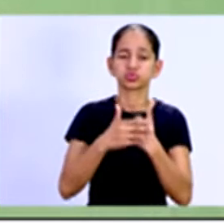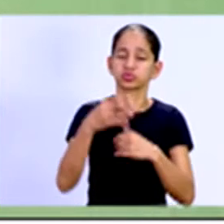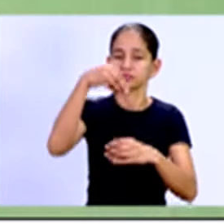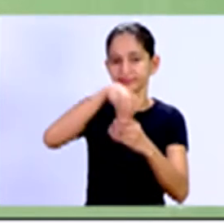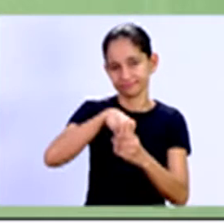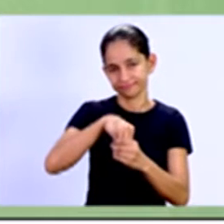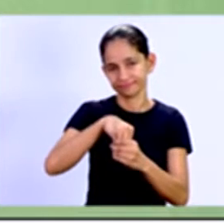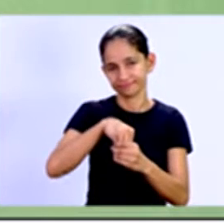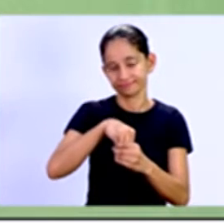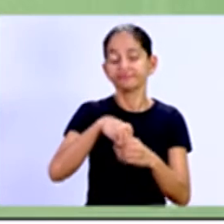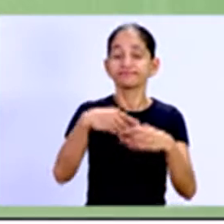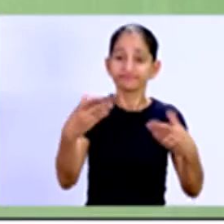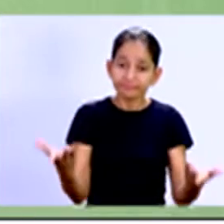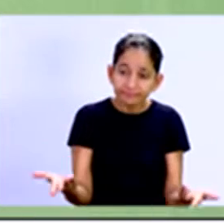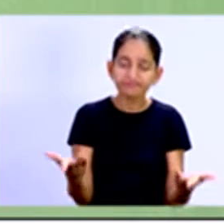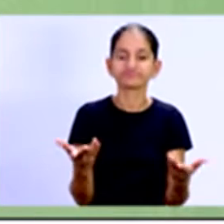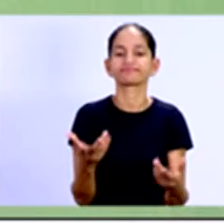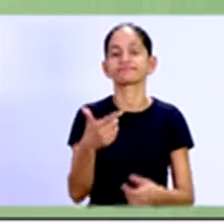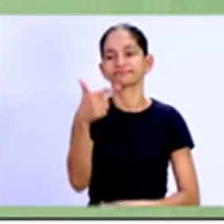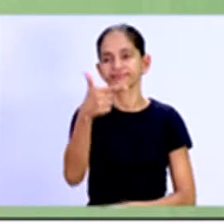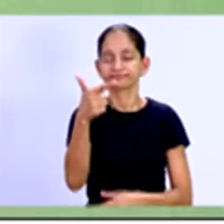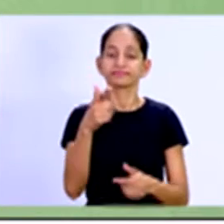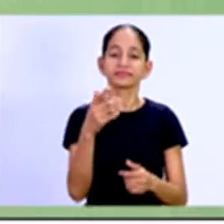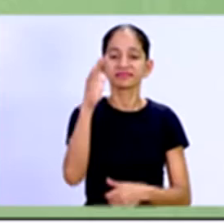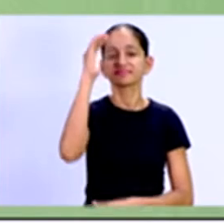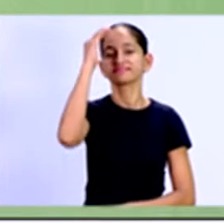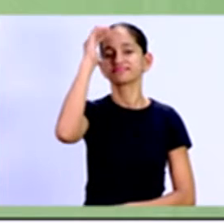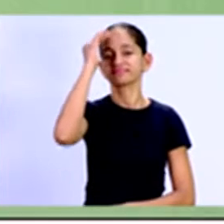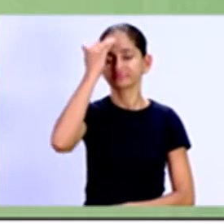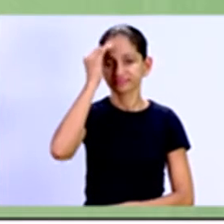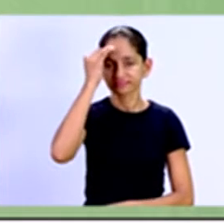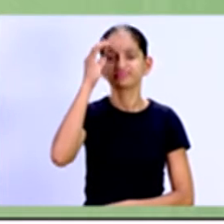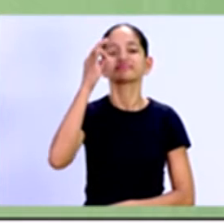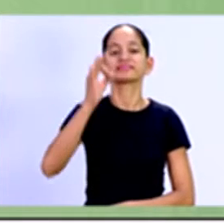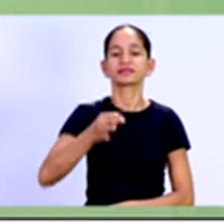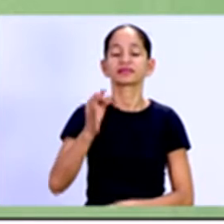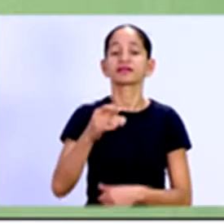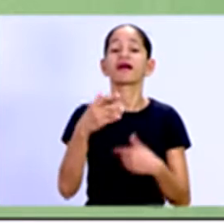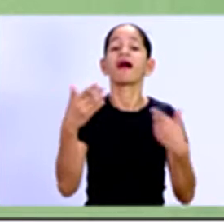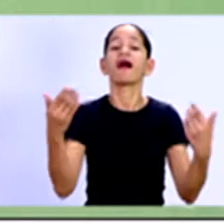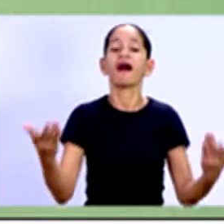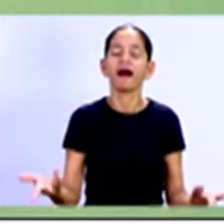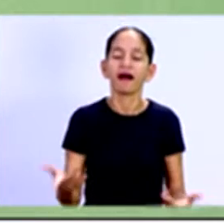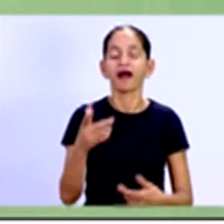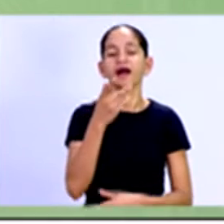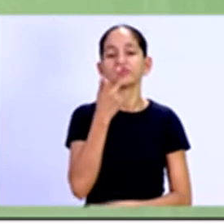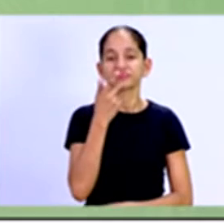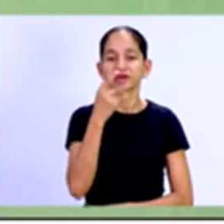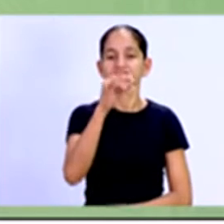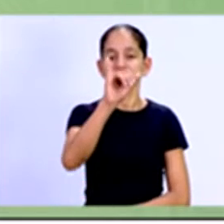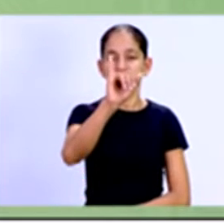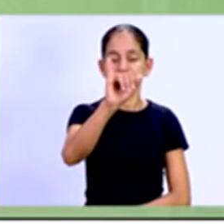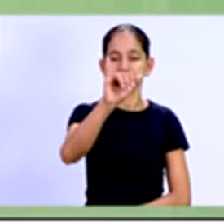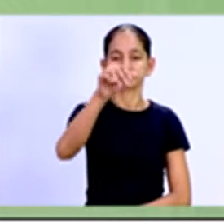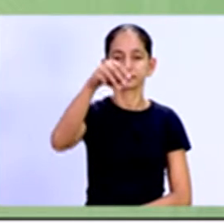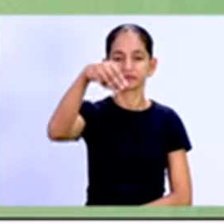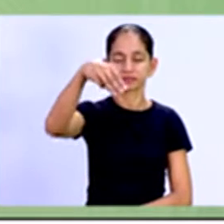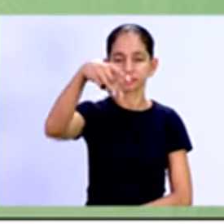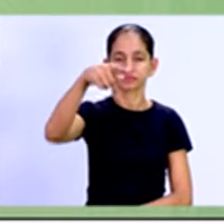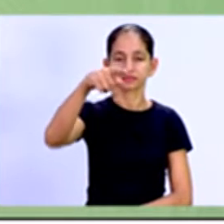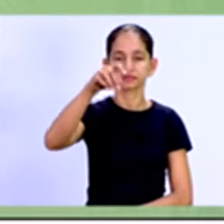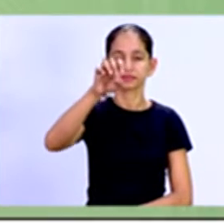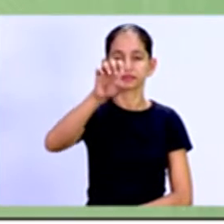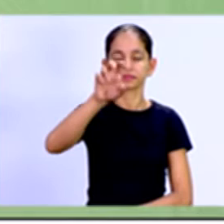E, a partir daí, a gente pode identificar o imperativo categórico, né, de